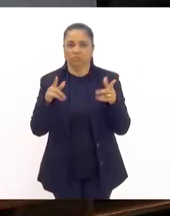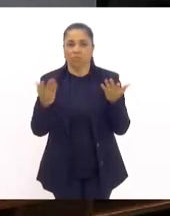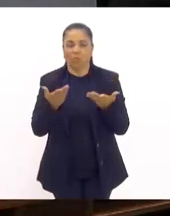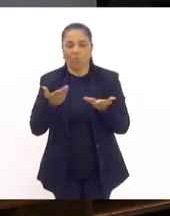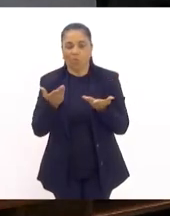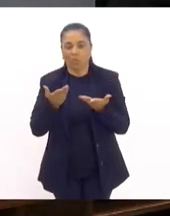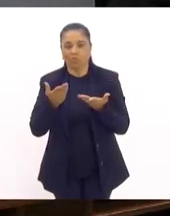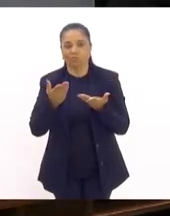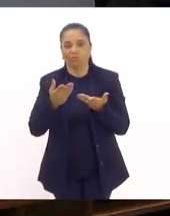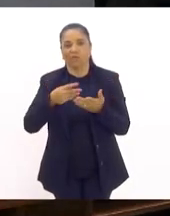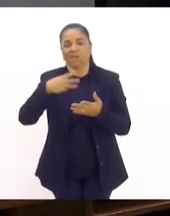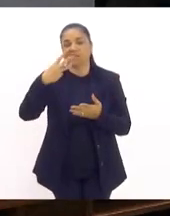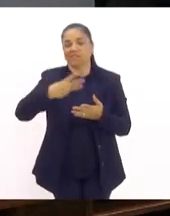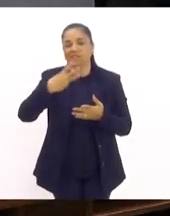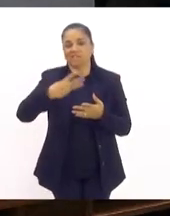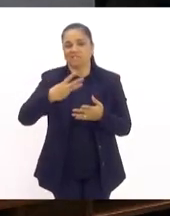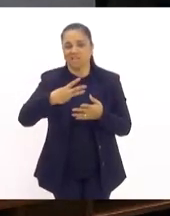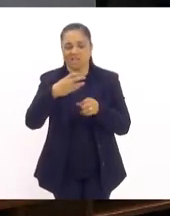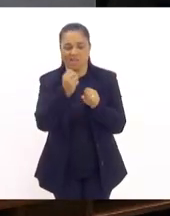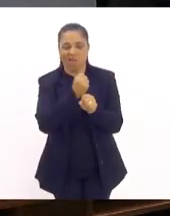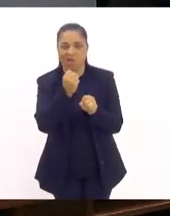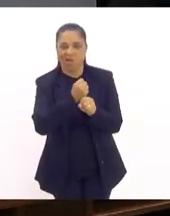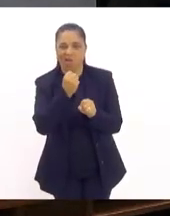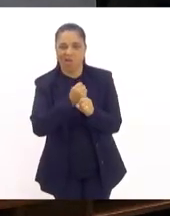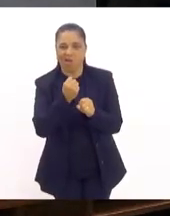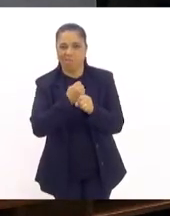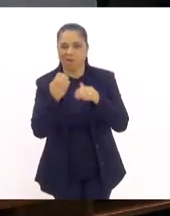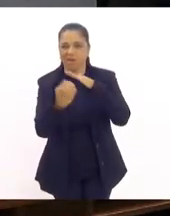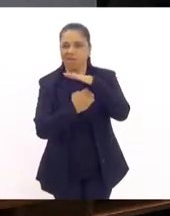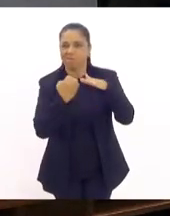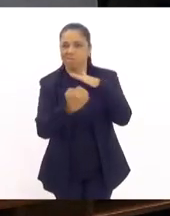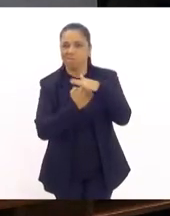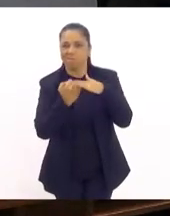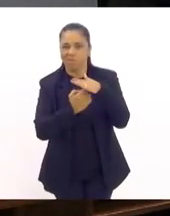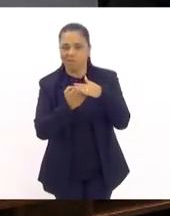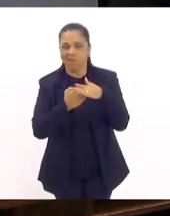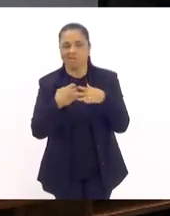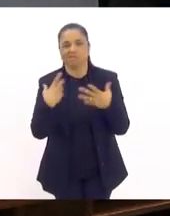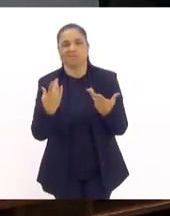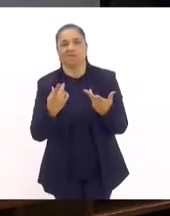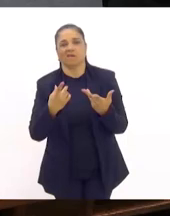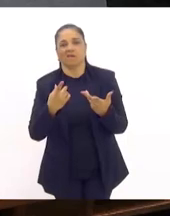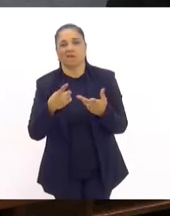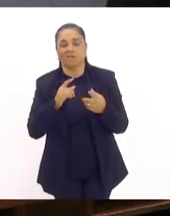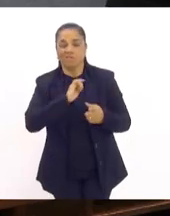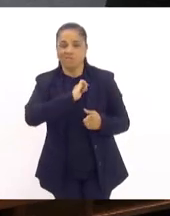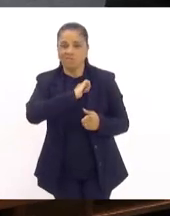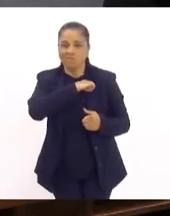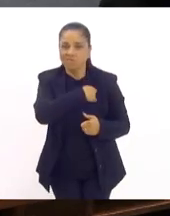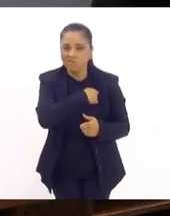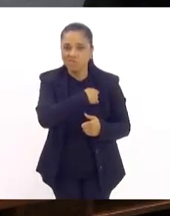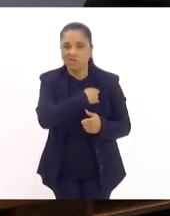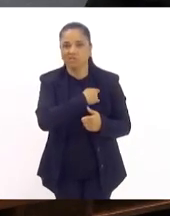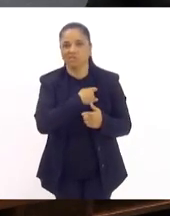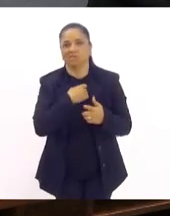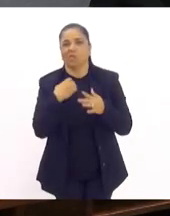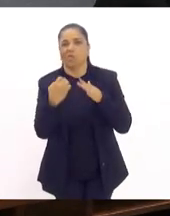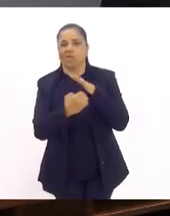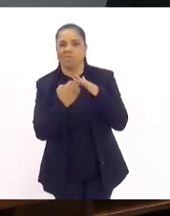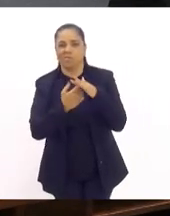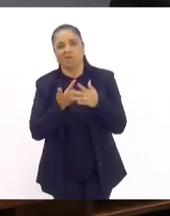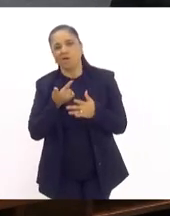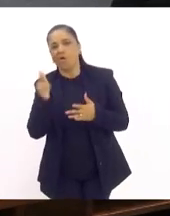terceirizado. A obra é terceirizada, o projeto é terceirizado, a fiscalização é